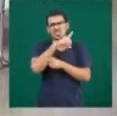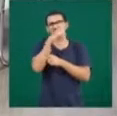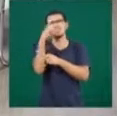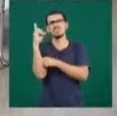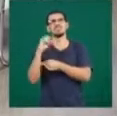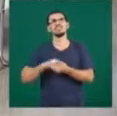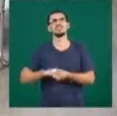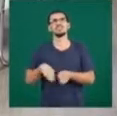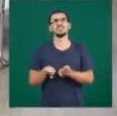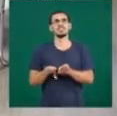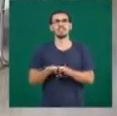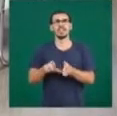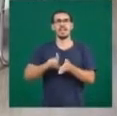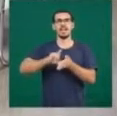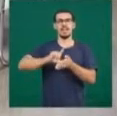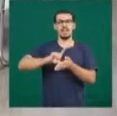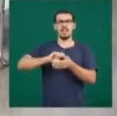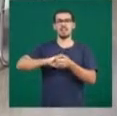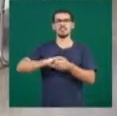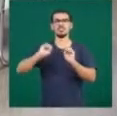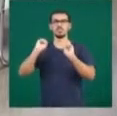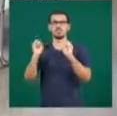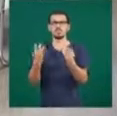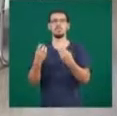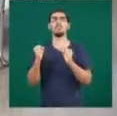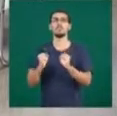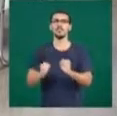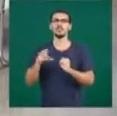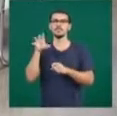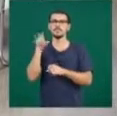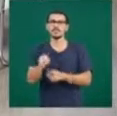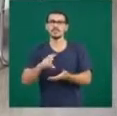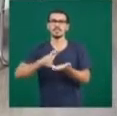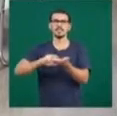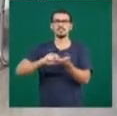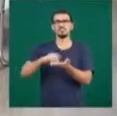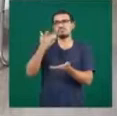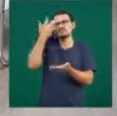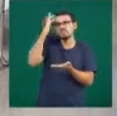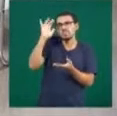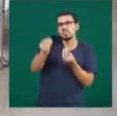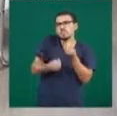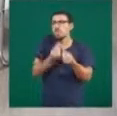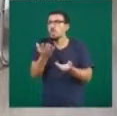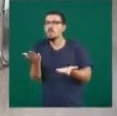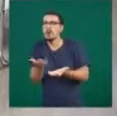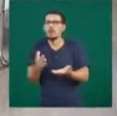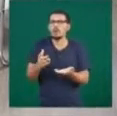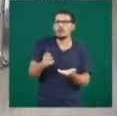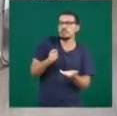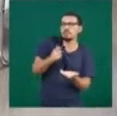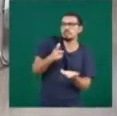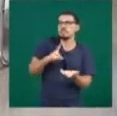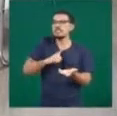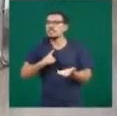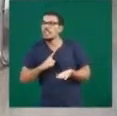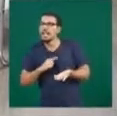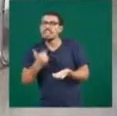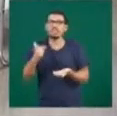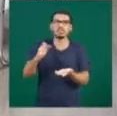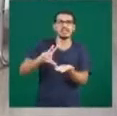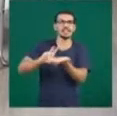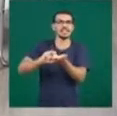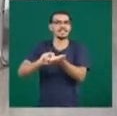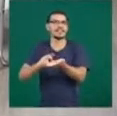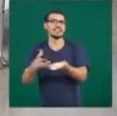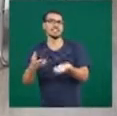antes do show, até daqui a pouco, pode retirar o ingresso. Não sei como é que está ainda, se tem, mas vai lá, vai que ainda tem. Com